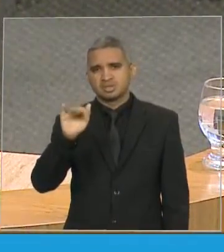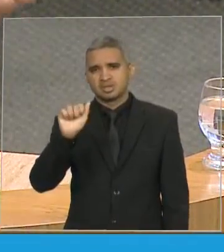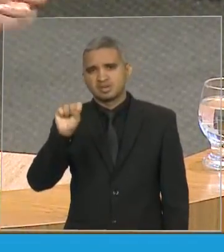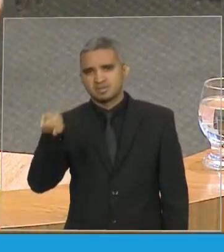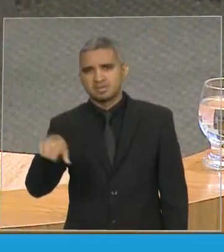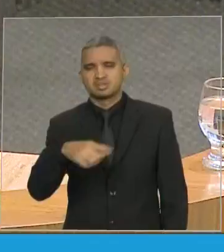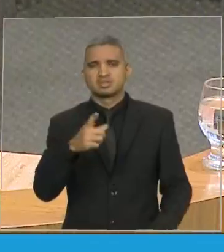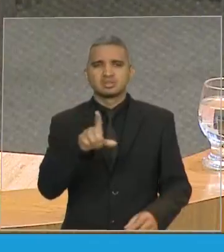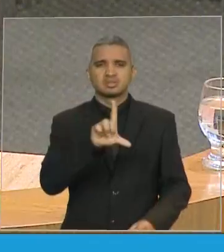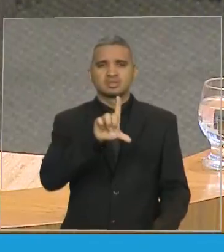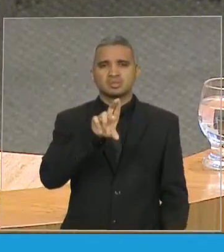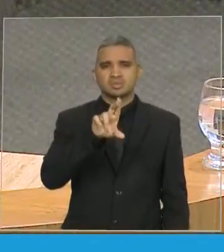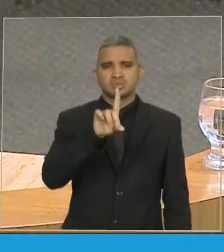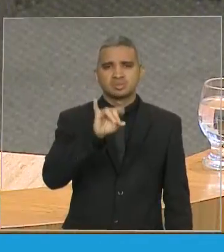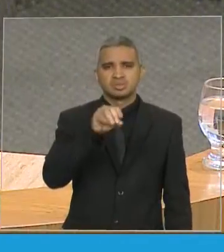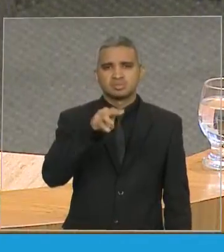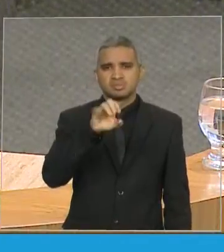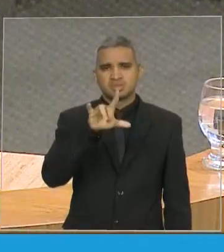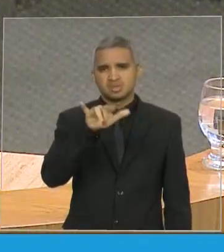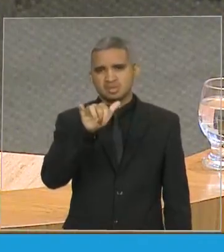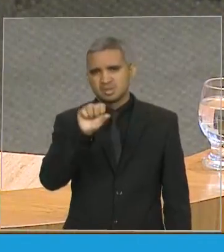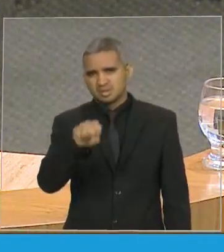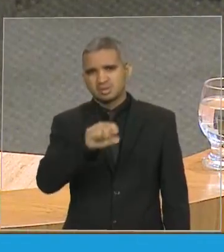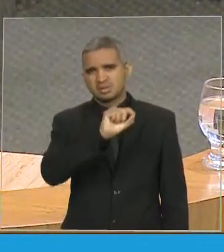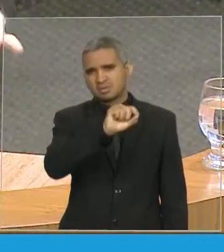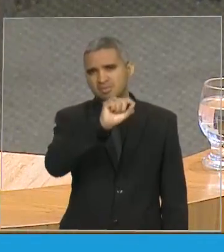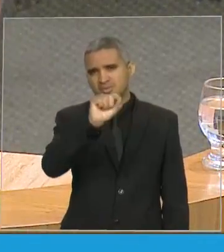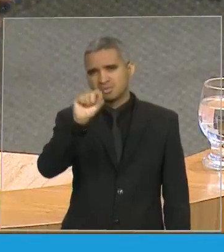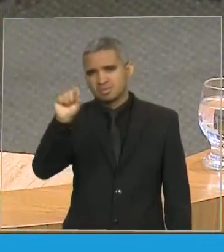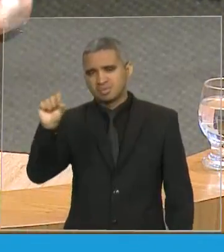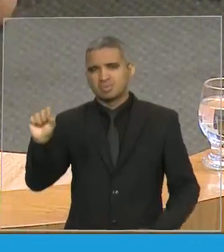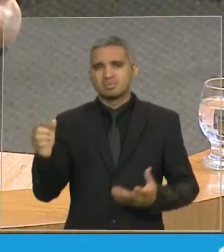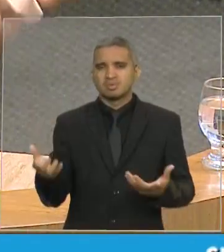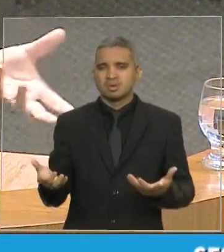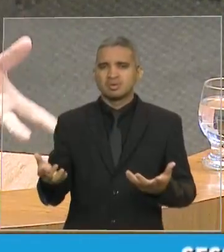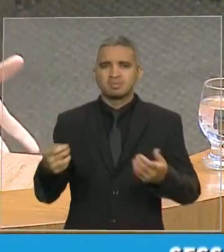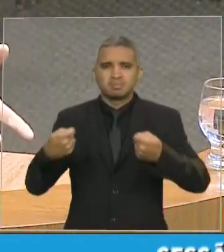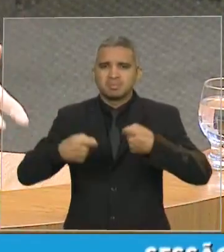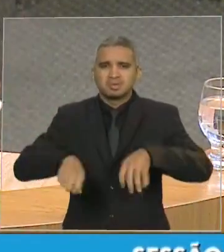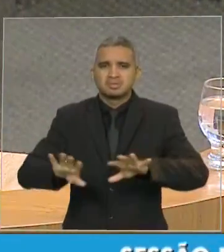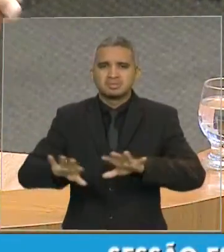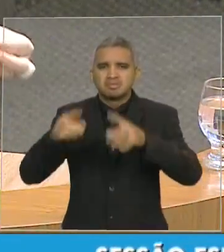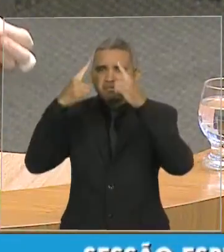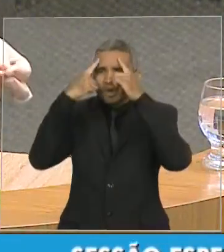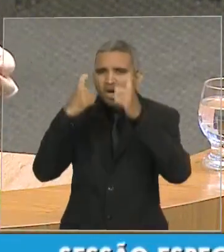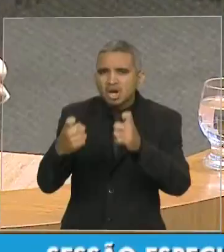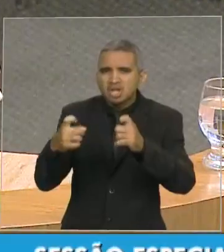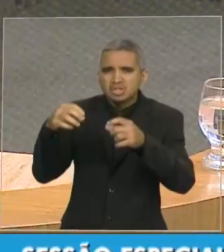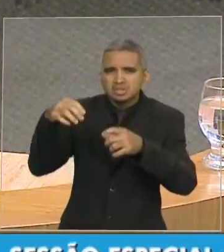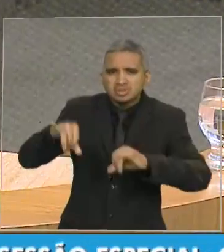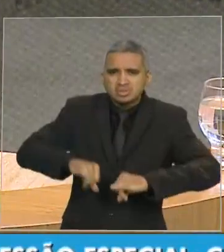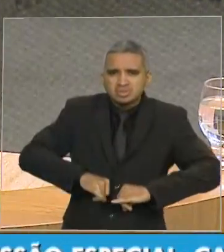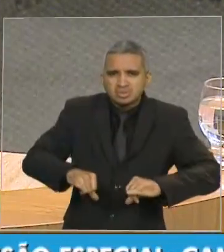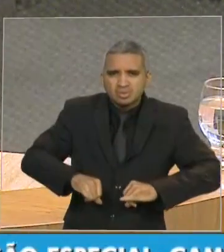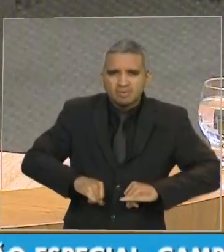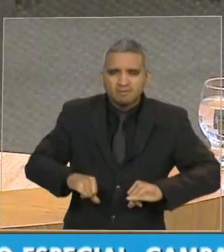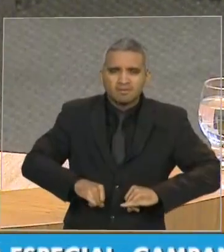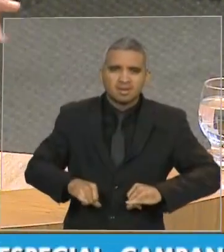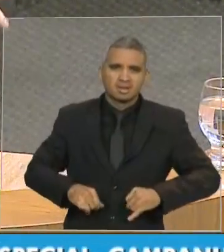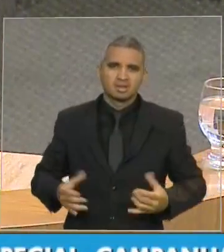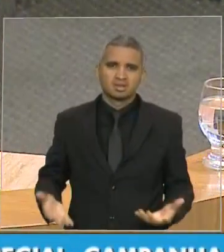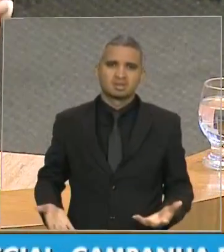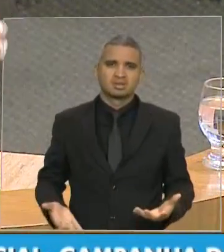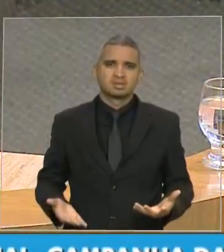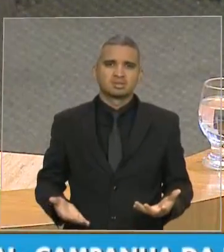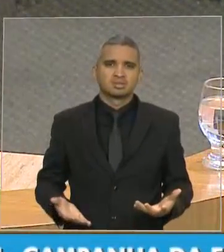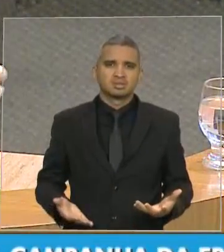passe por essa violência no Maranhão. E tantas outras mulheres que a gente sabe que só vai